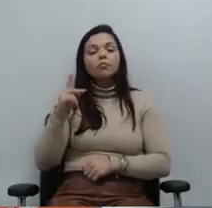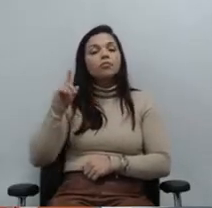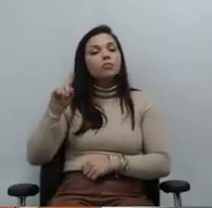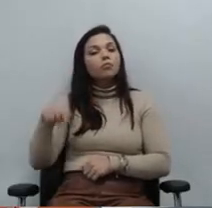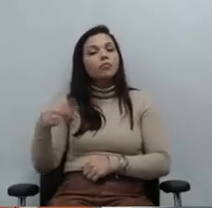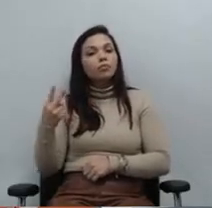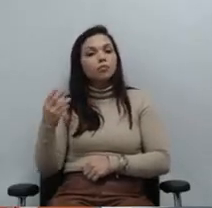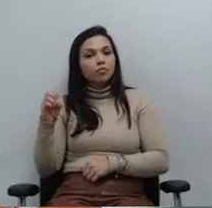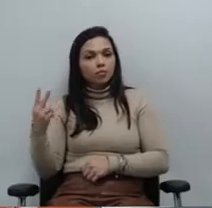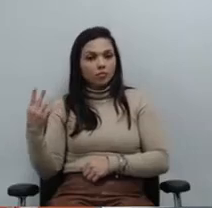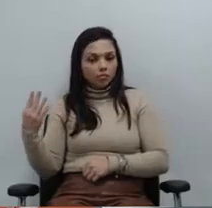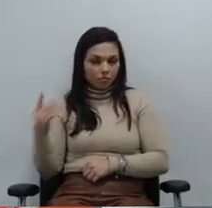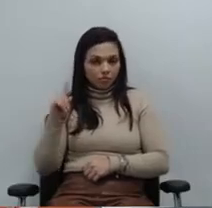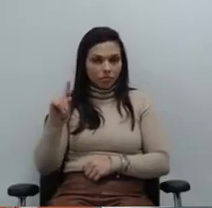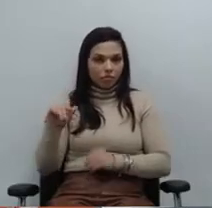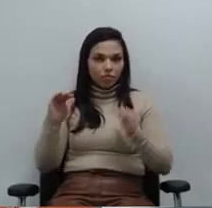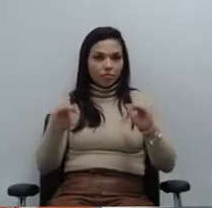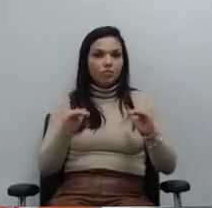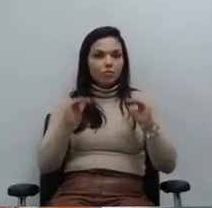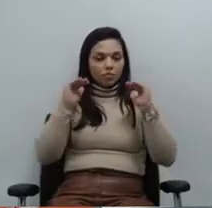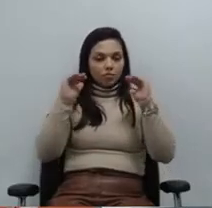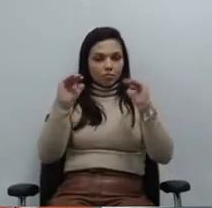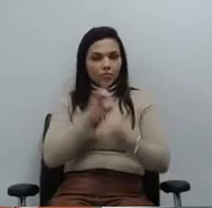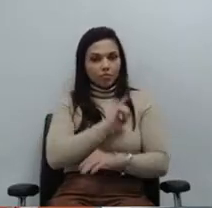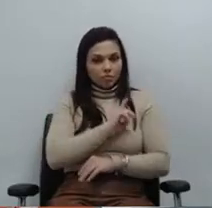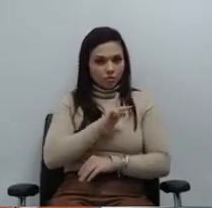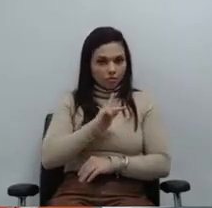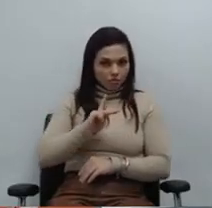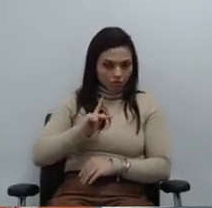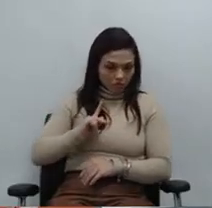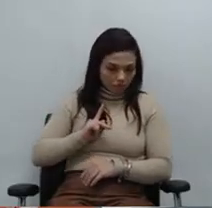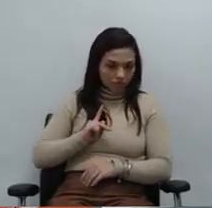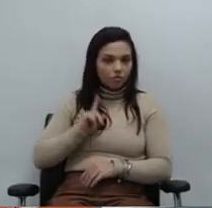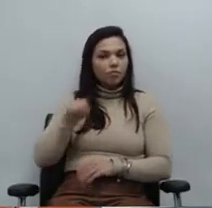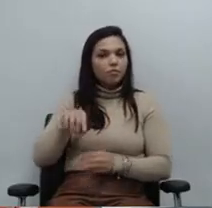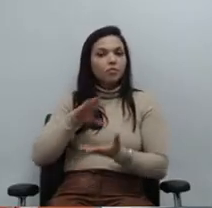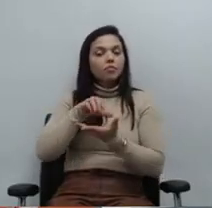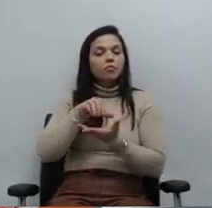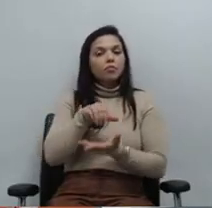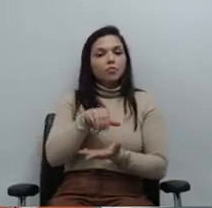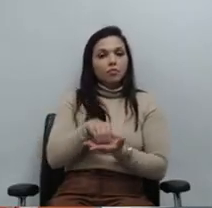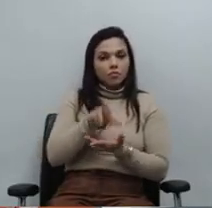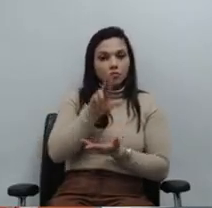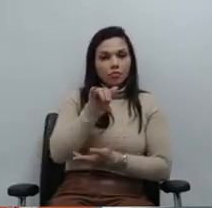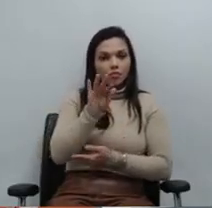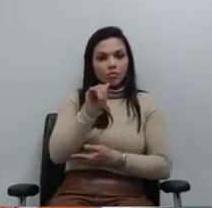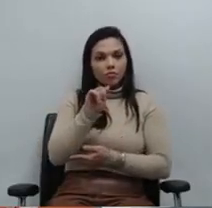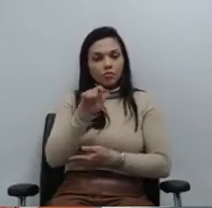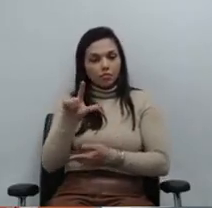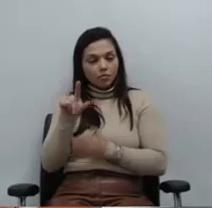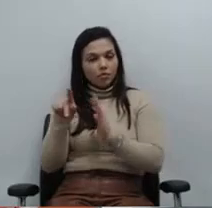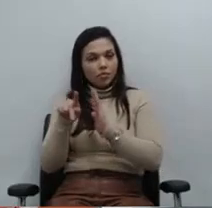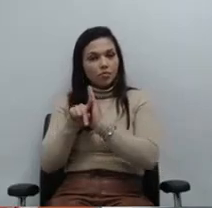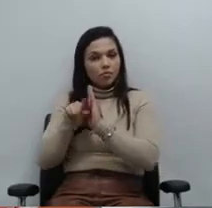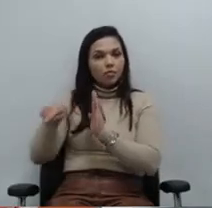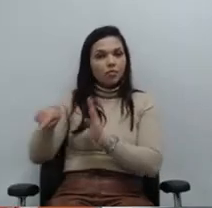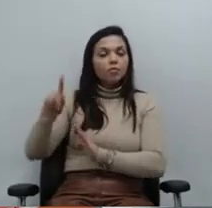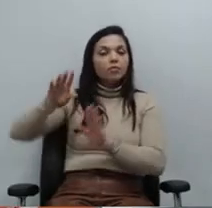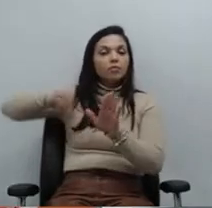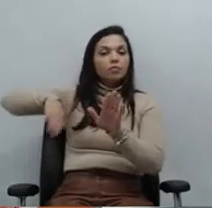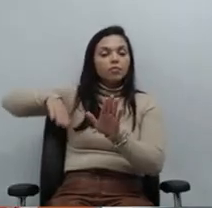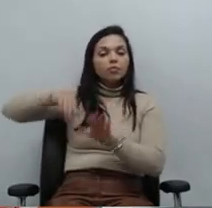formulado pelo excelentíssimo defensor público Rafael Barcelos Tristão, lotado na unidade de Praia Grande da Regional de Santos. O interessado relata